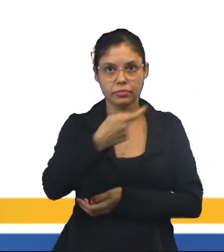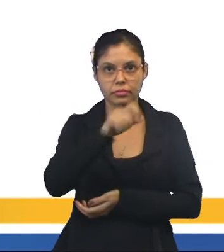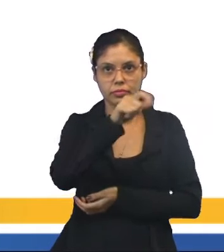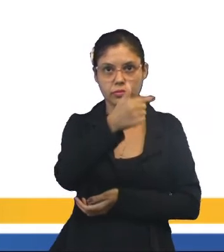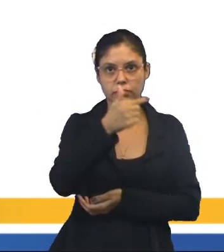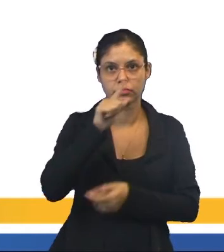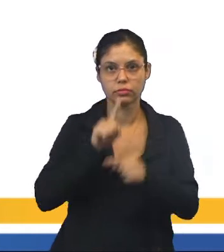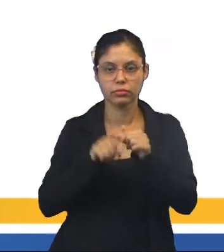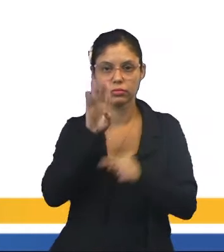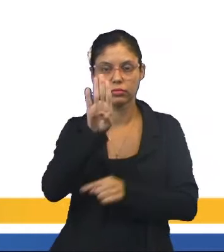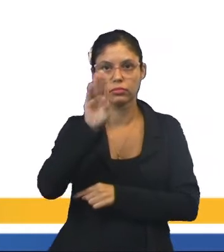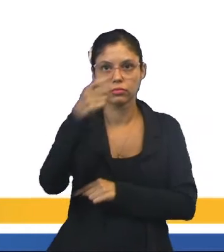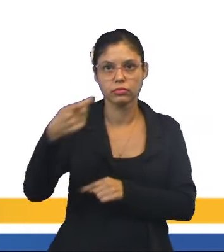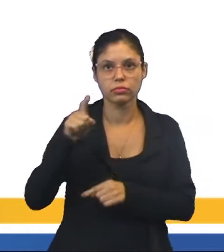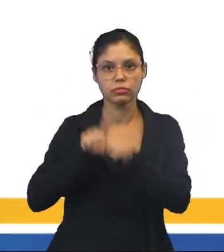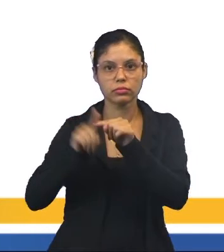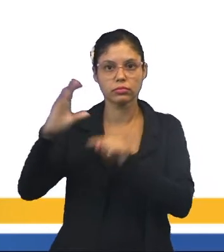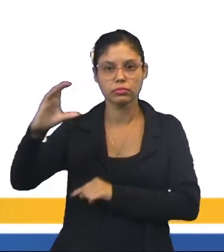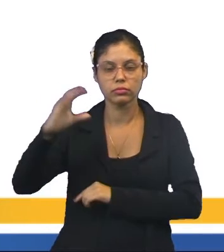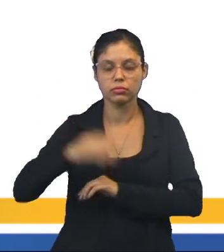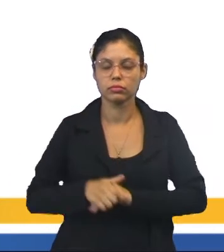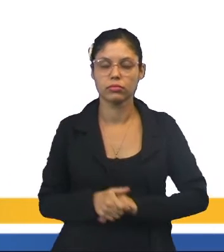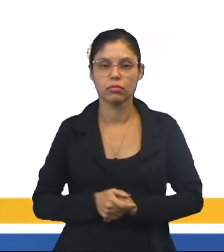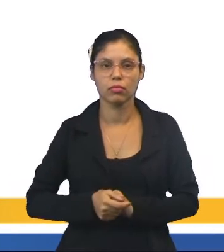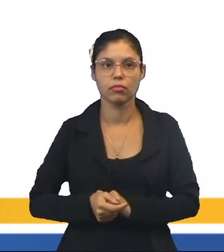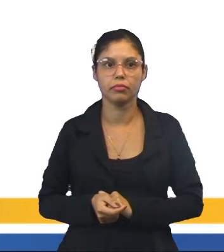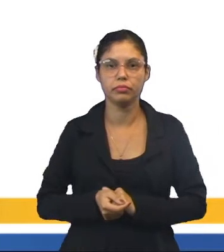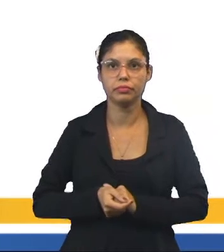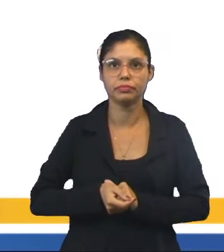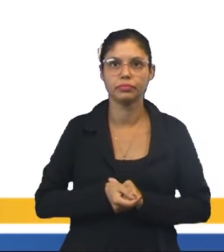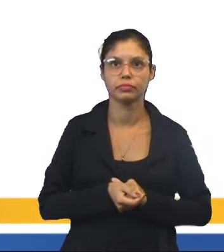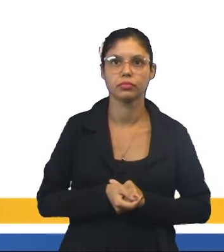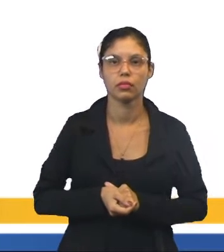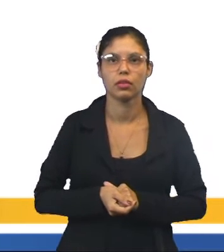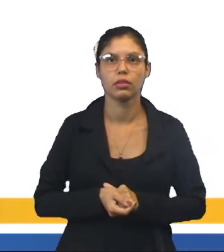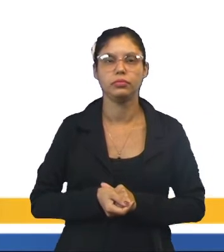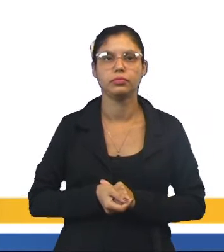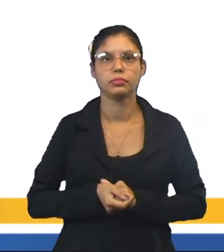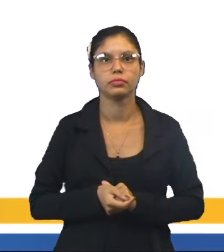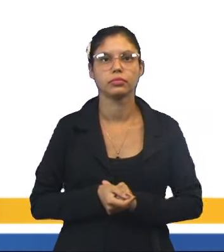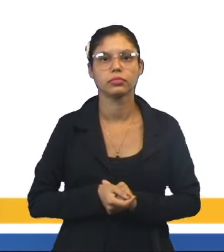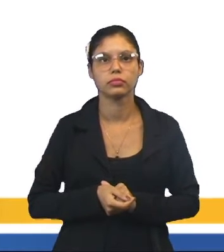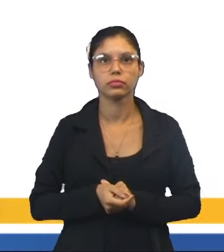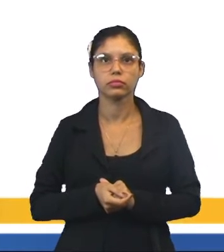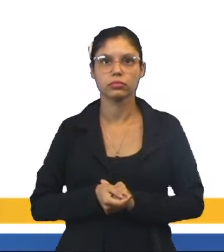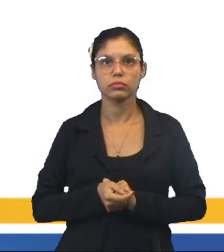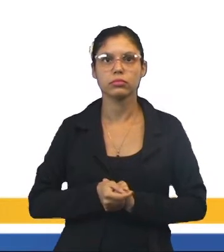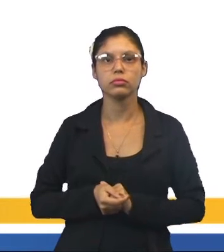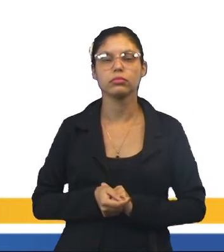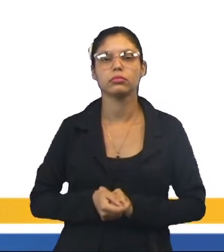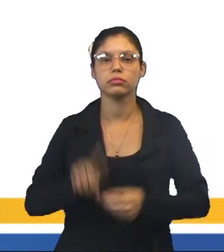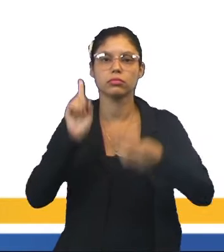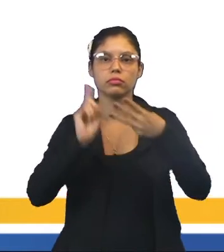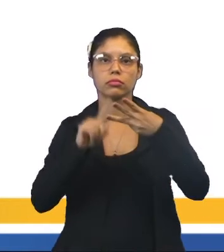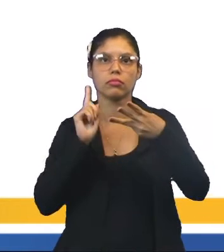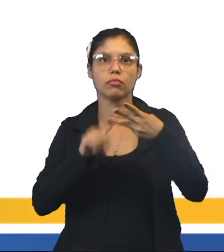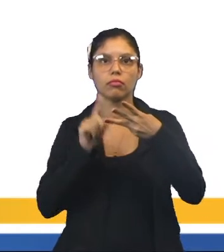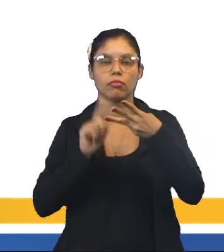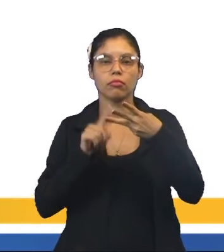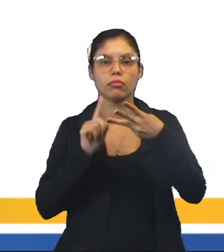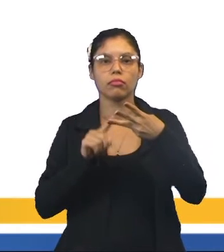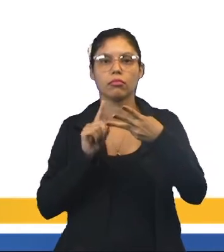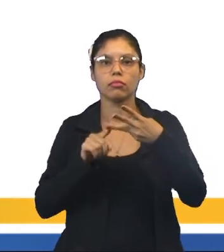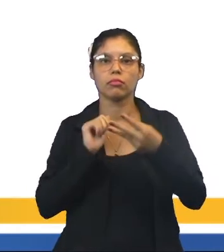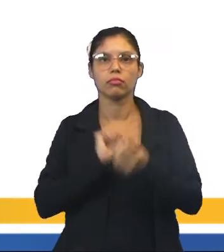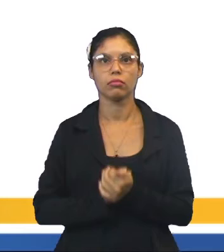y, que é igual a ax ao quadrado mais bx mais c.